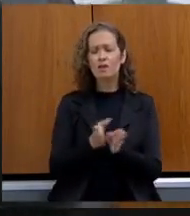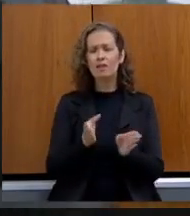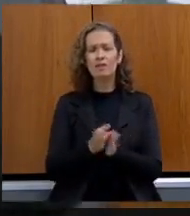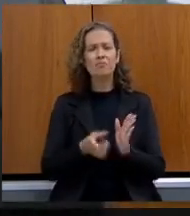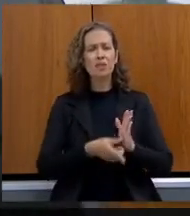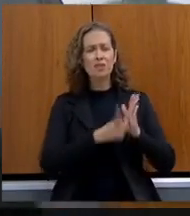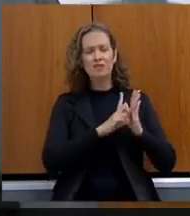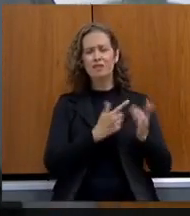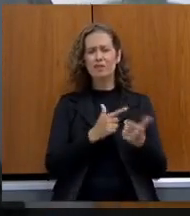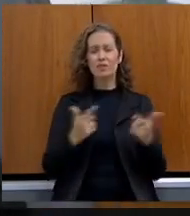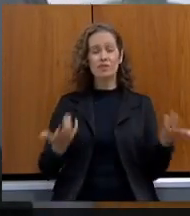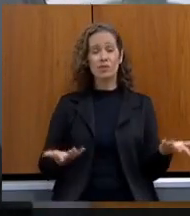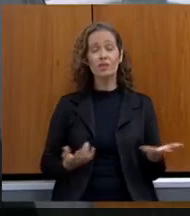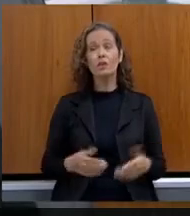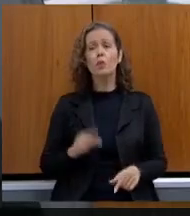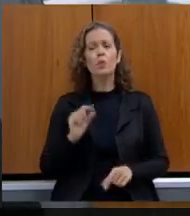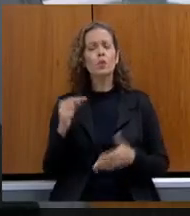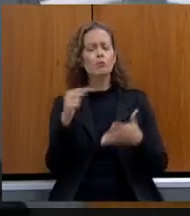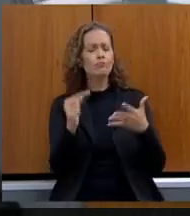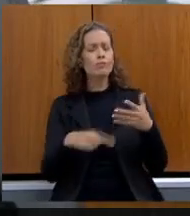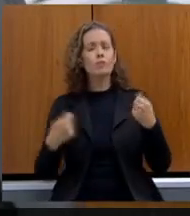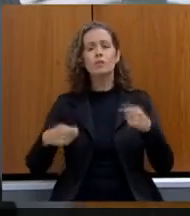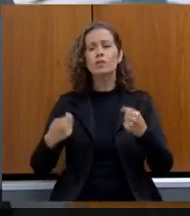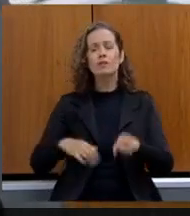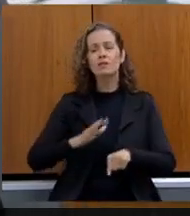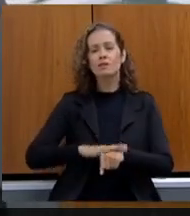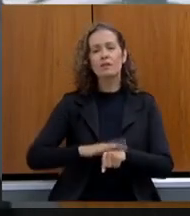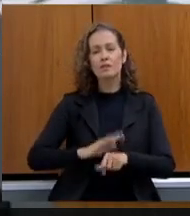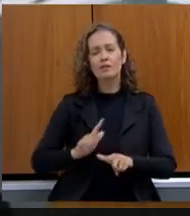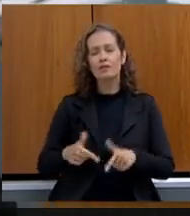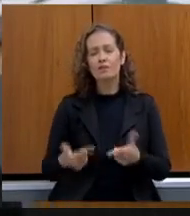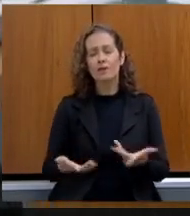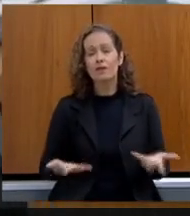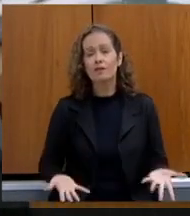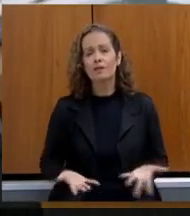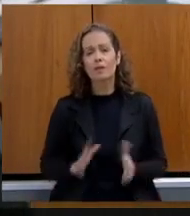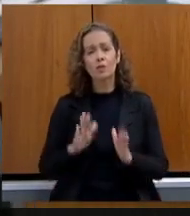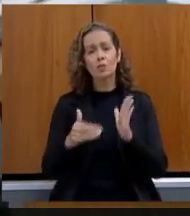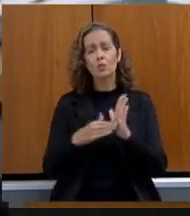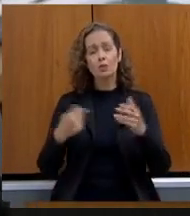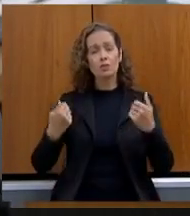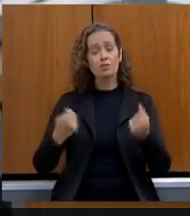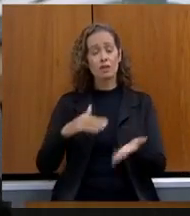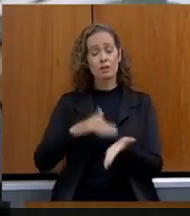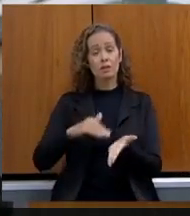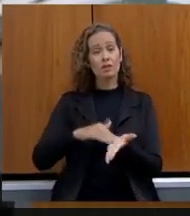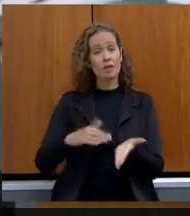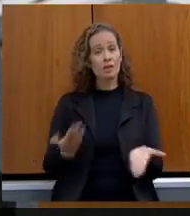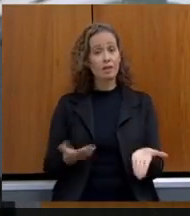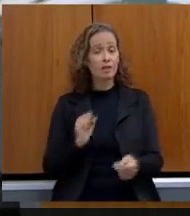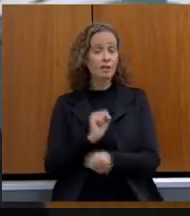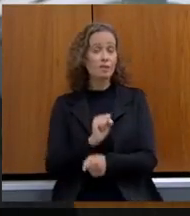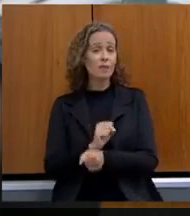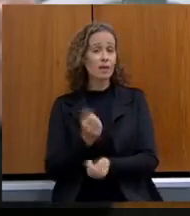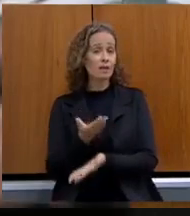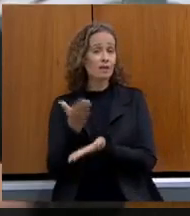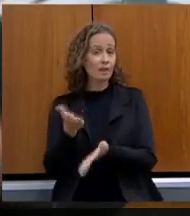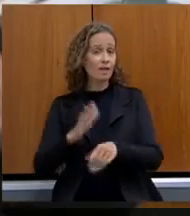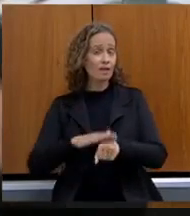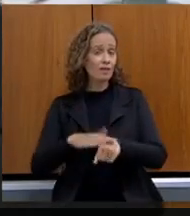Secretaria de tudo que ele precisa fazer né de tudo que a secretaria de educação espera que ele faça o deputado ali não havia essa indicação